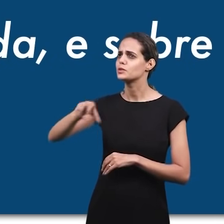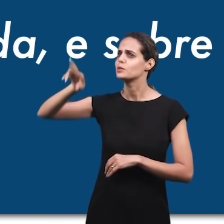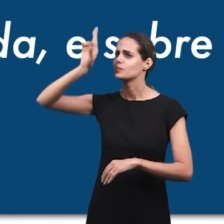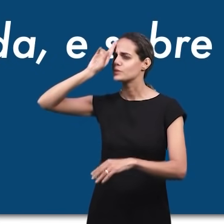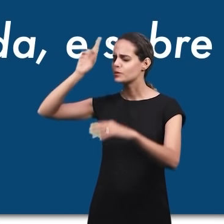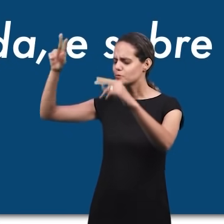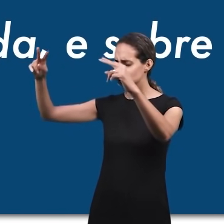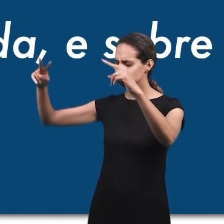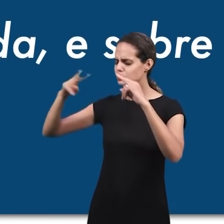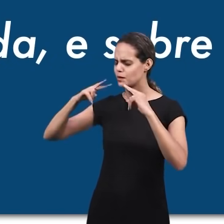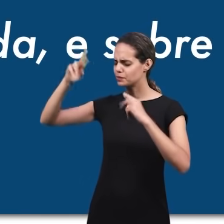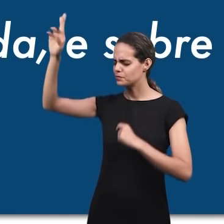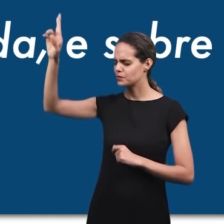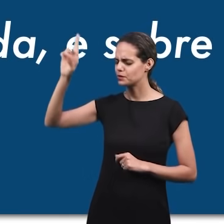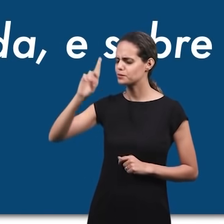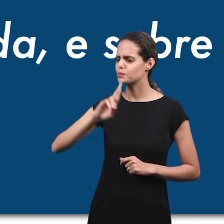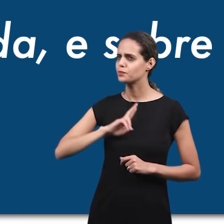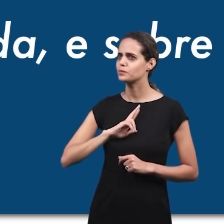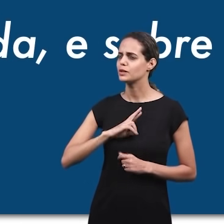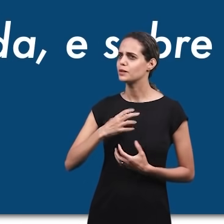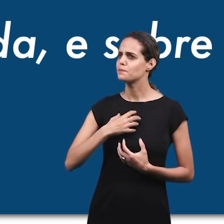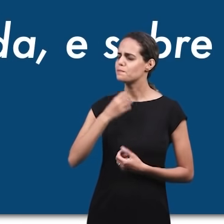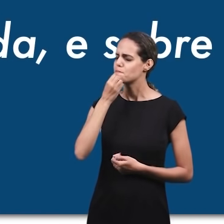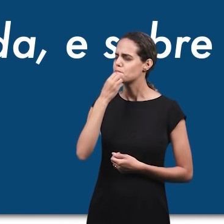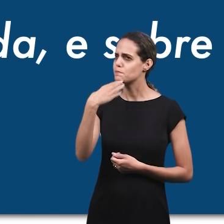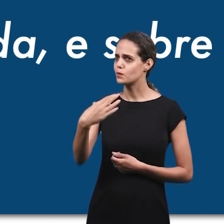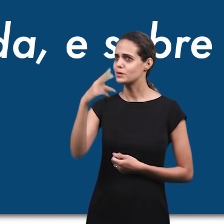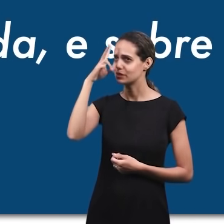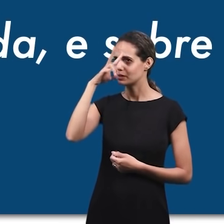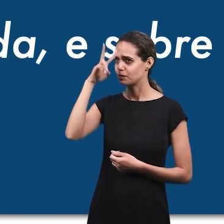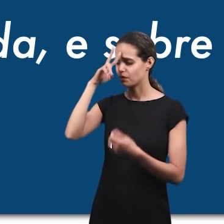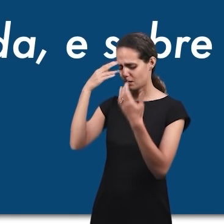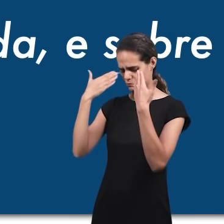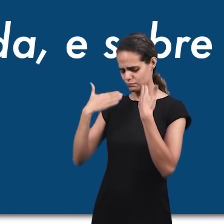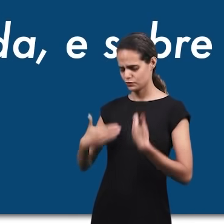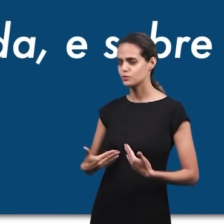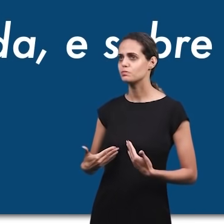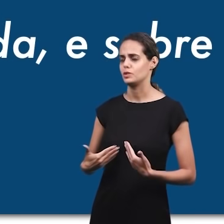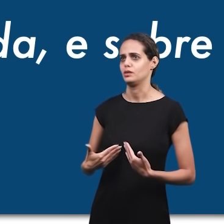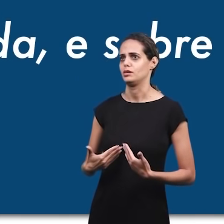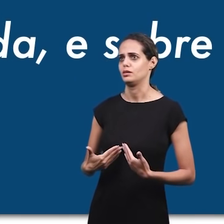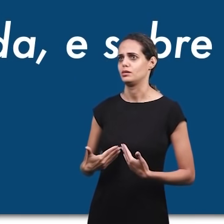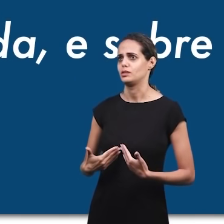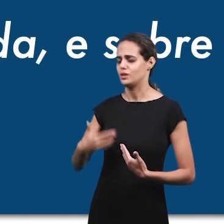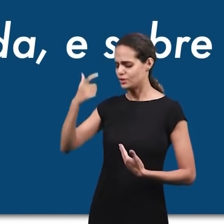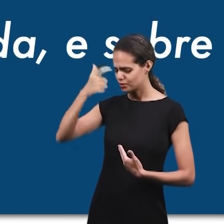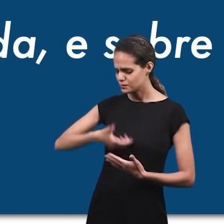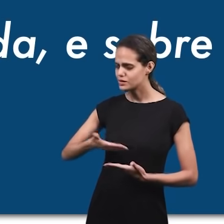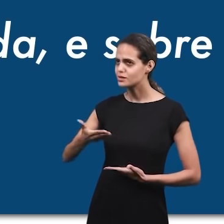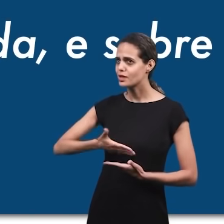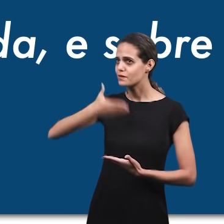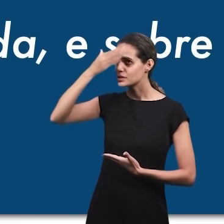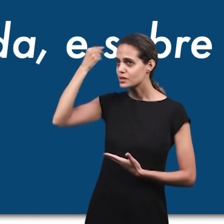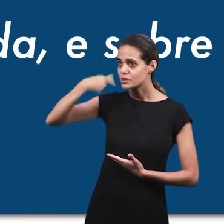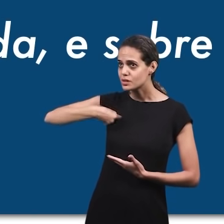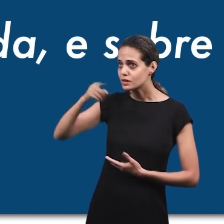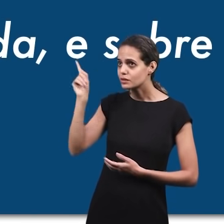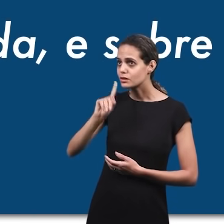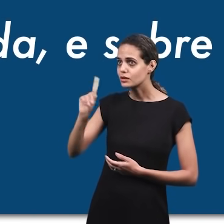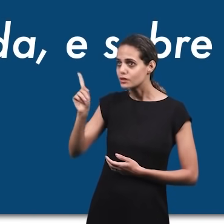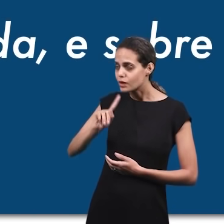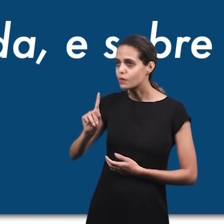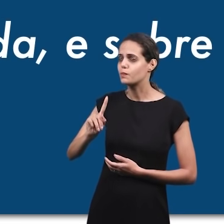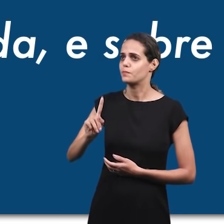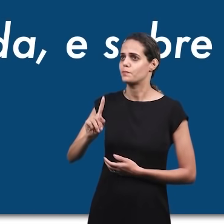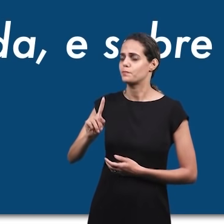benignamente atenderes para a aflição da tua serva, e de mim te lembrares, e da tua serva te não esqueceres,